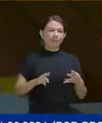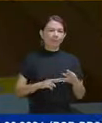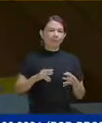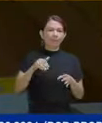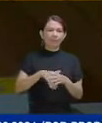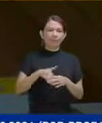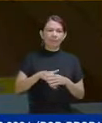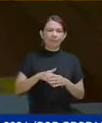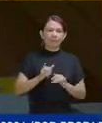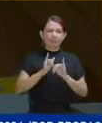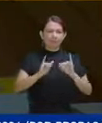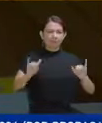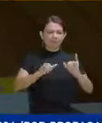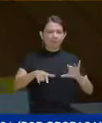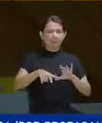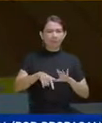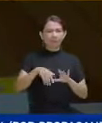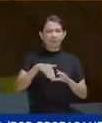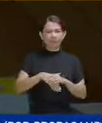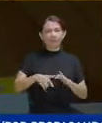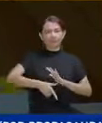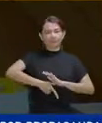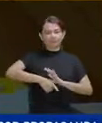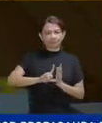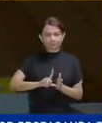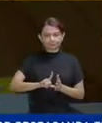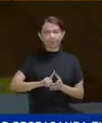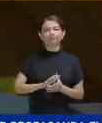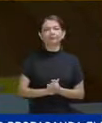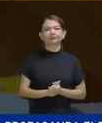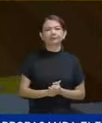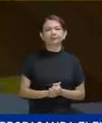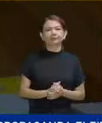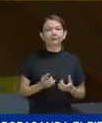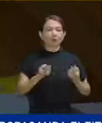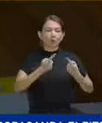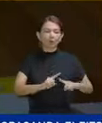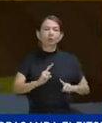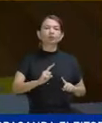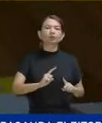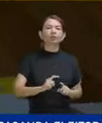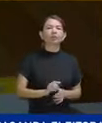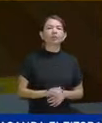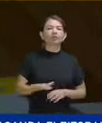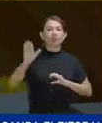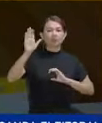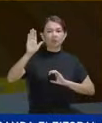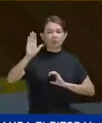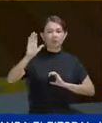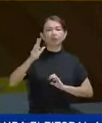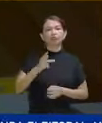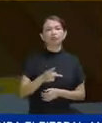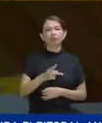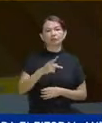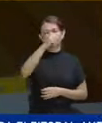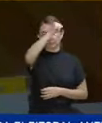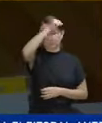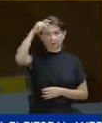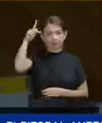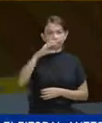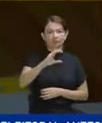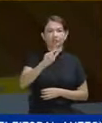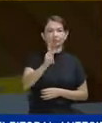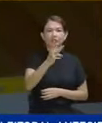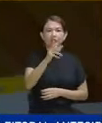0600043-43.2004.43.03.003.000, entre parênteses, por propaganda eleitoral antecipada. Origem, Macapá, barra P, relatora, juíza Paola no Santos. município